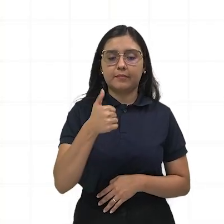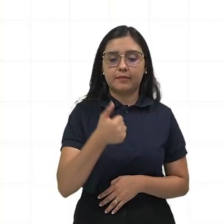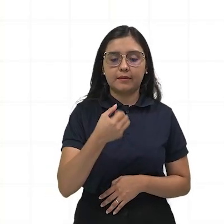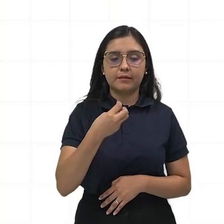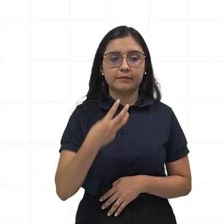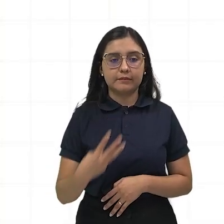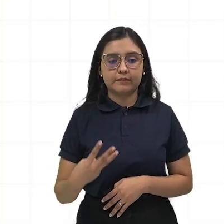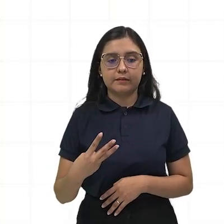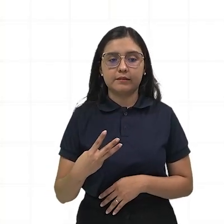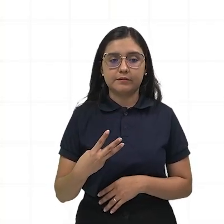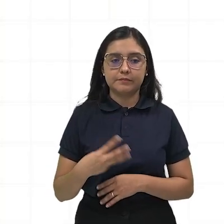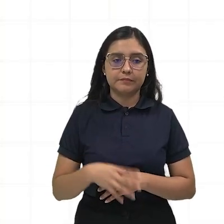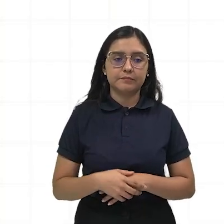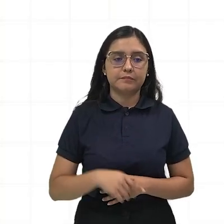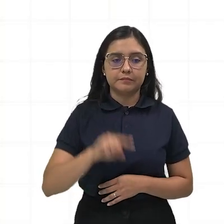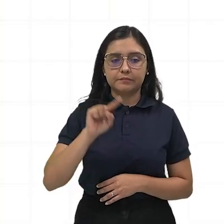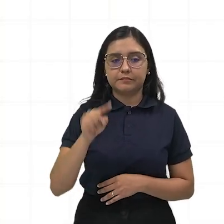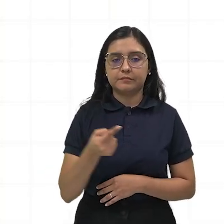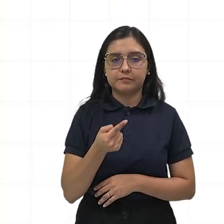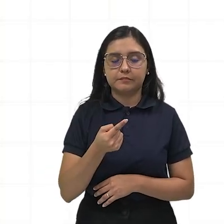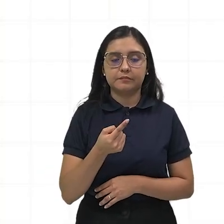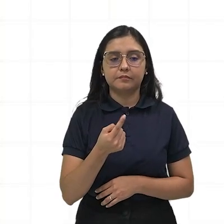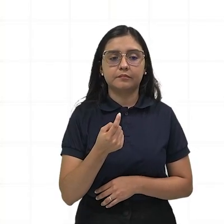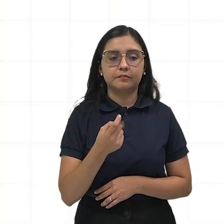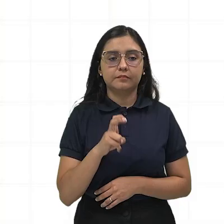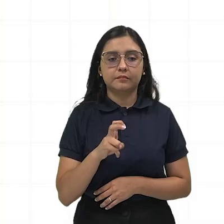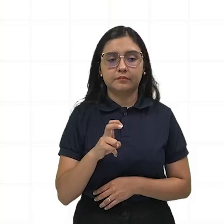13 inteiros, vírgula,